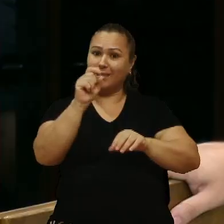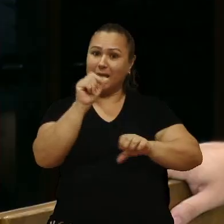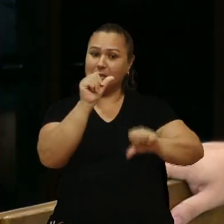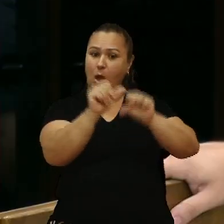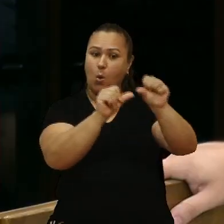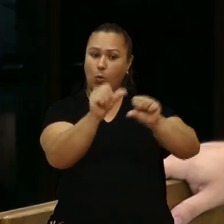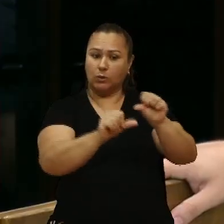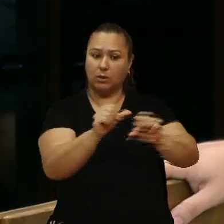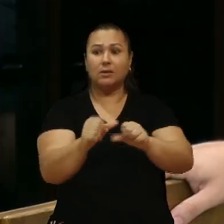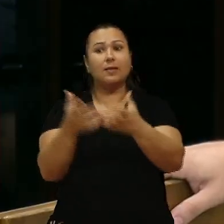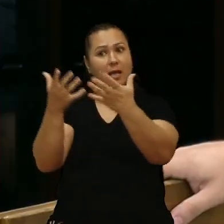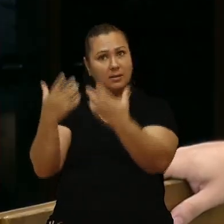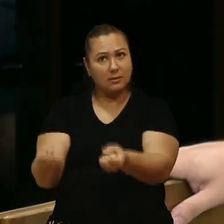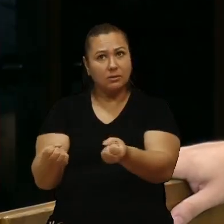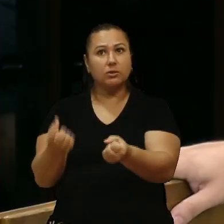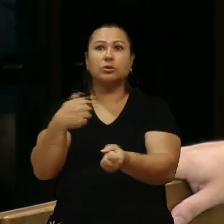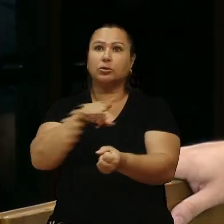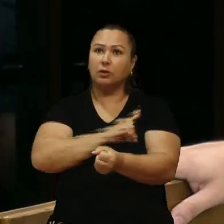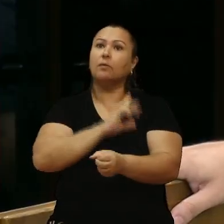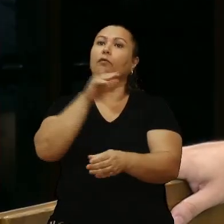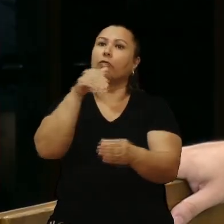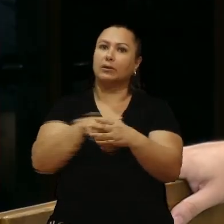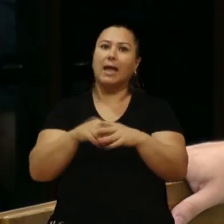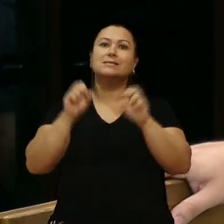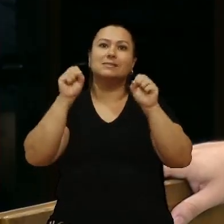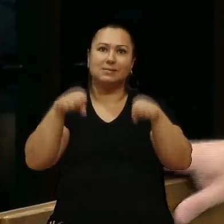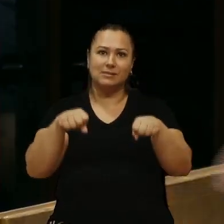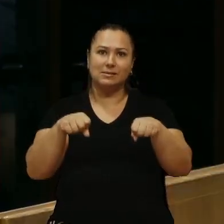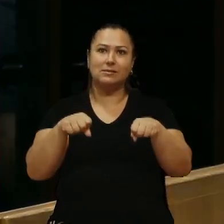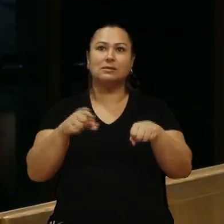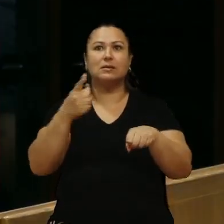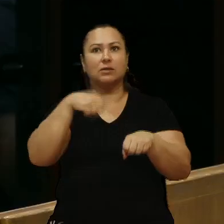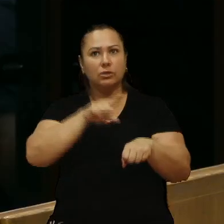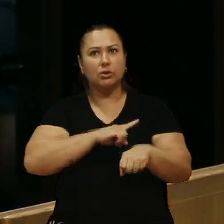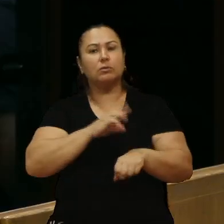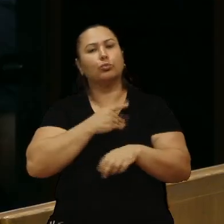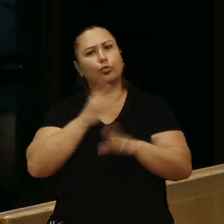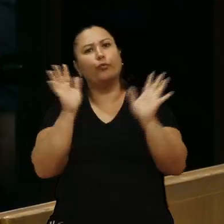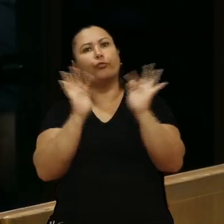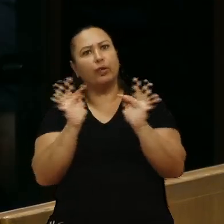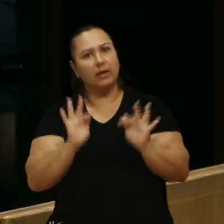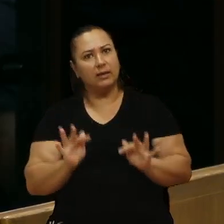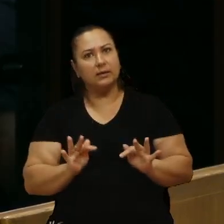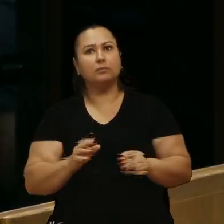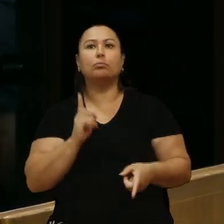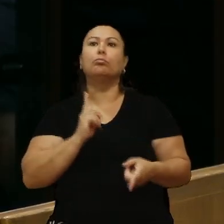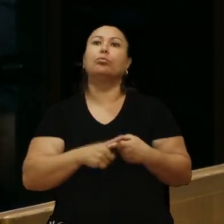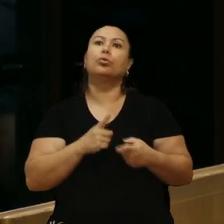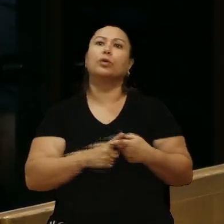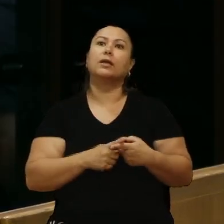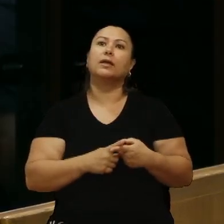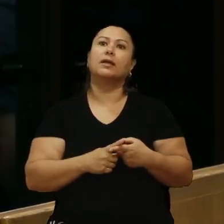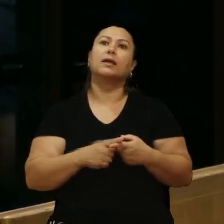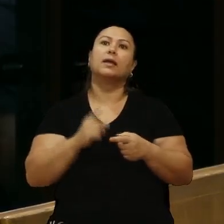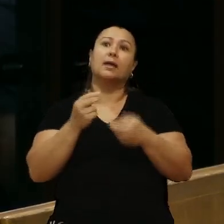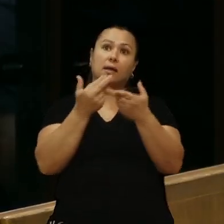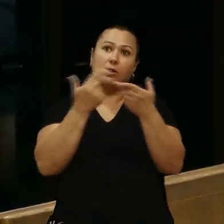foram aceitas, nós votaremos sim e ficamos muito felizes porque essas 10